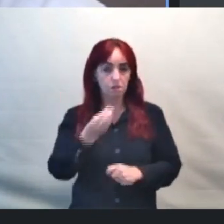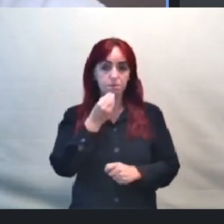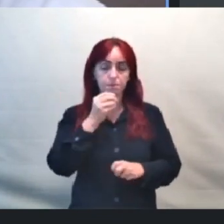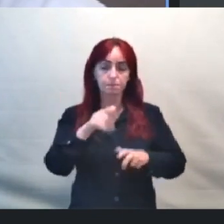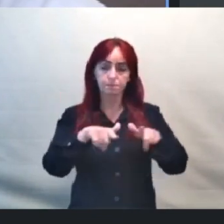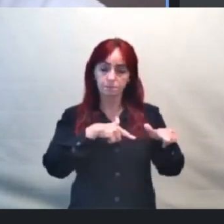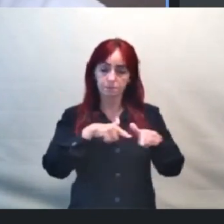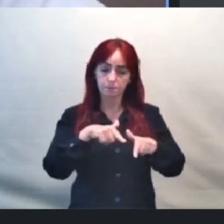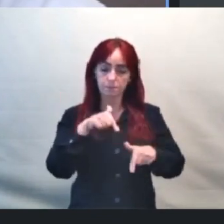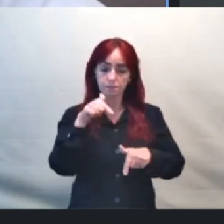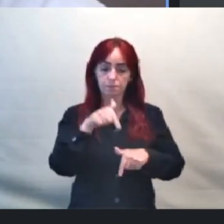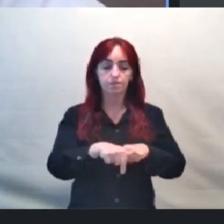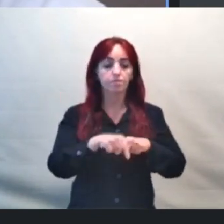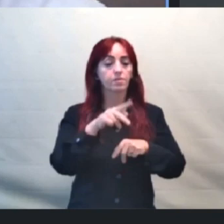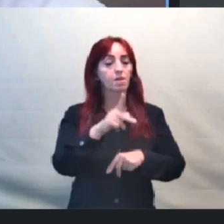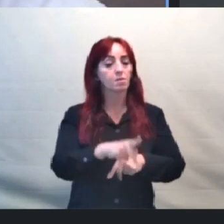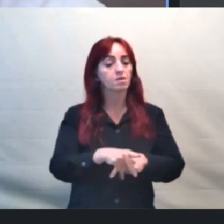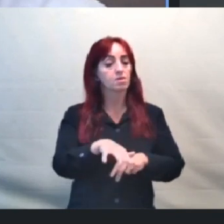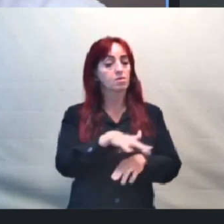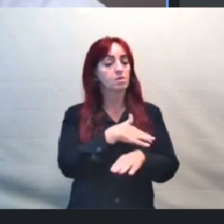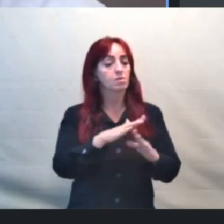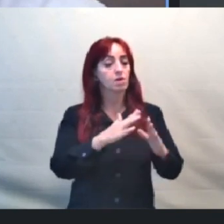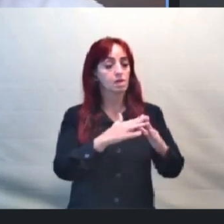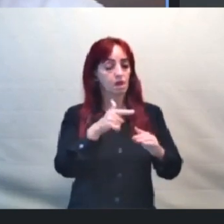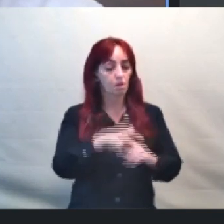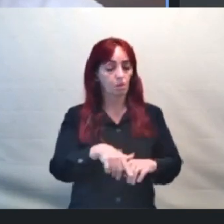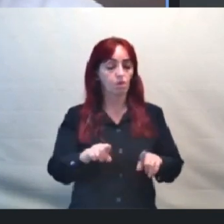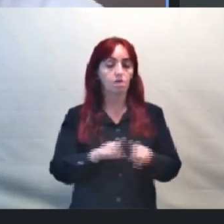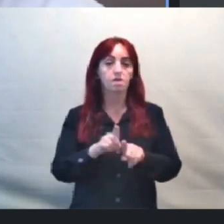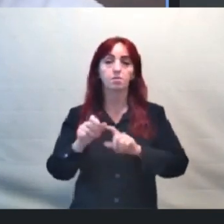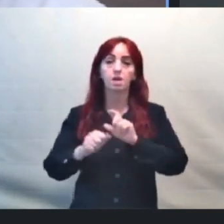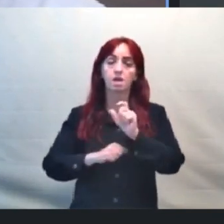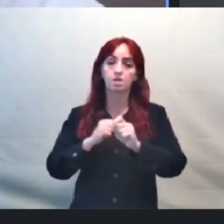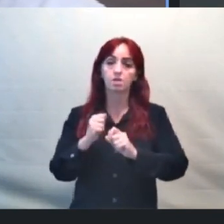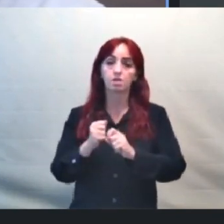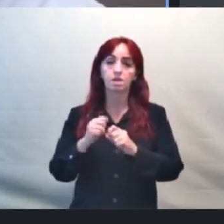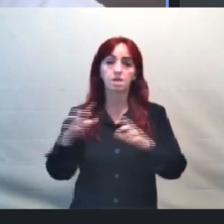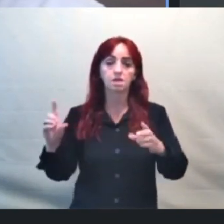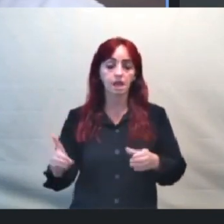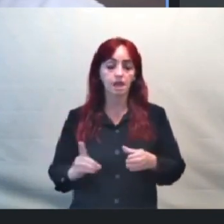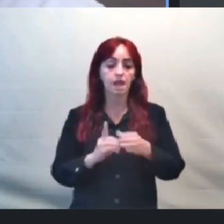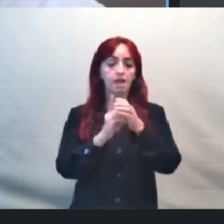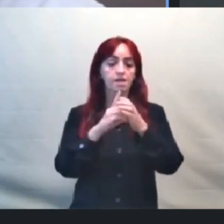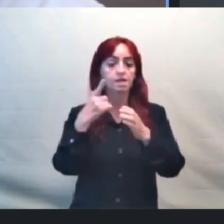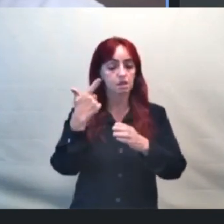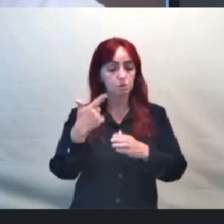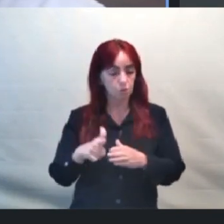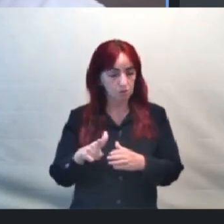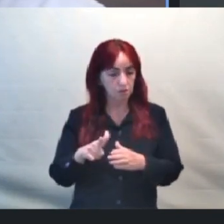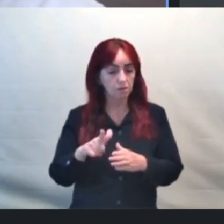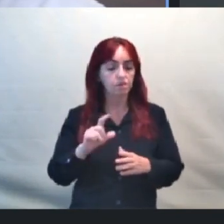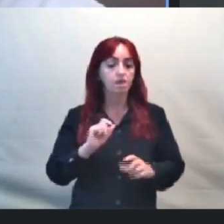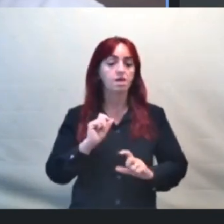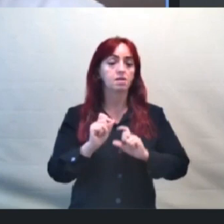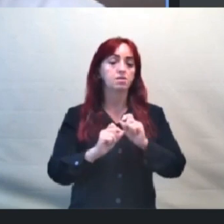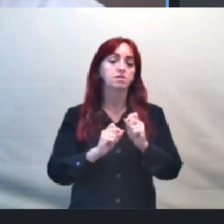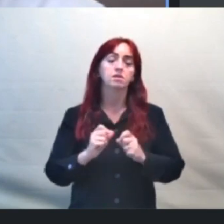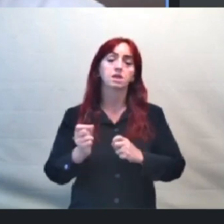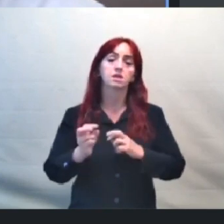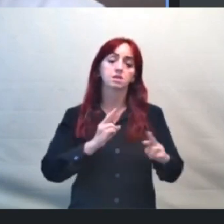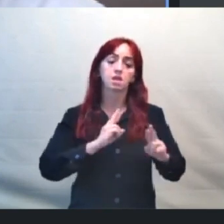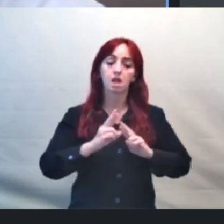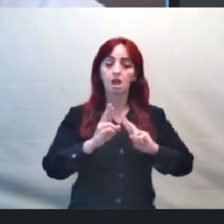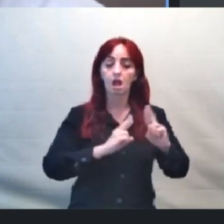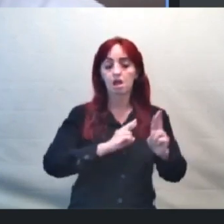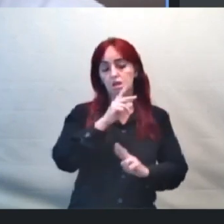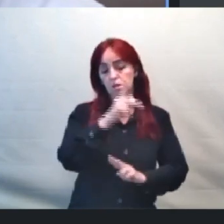também construir um processo de ressocialização, de reintegração, né, de ressignificação dessas relações dessas pessoas